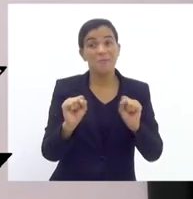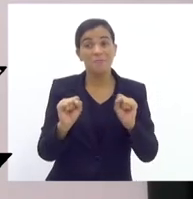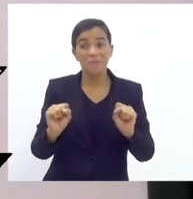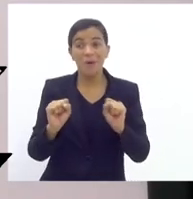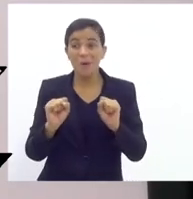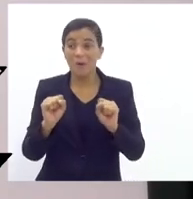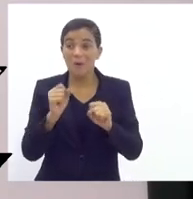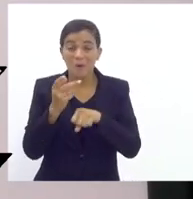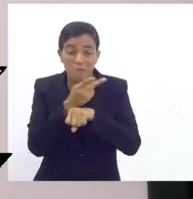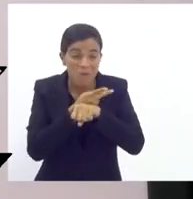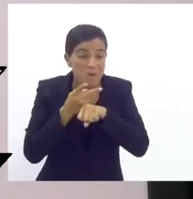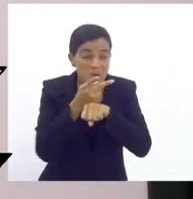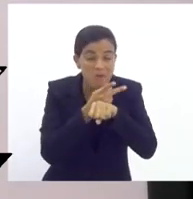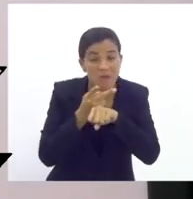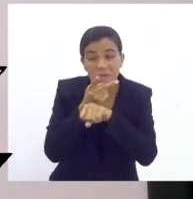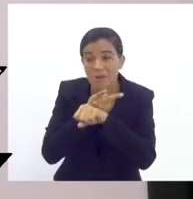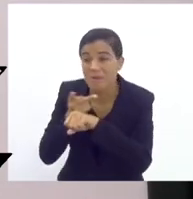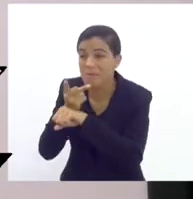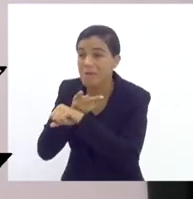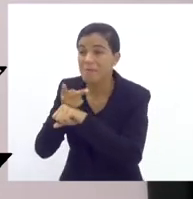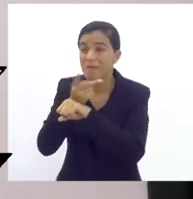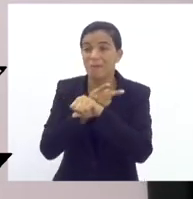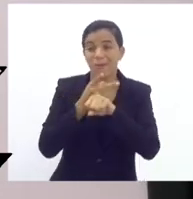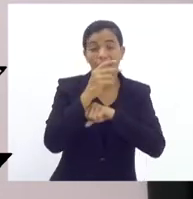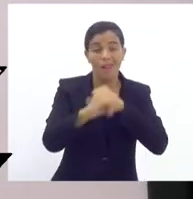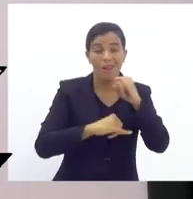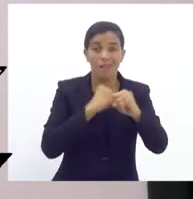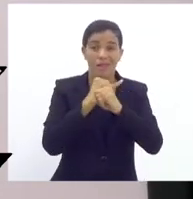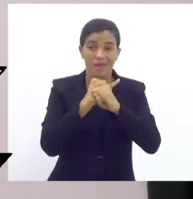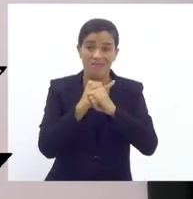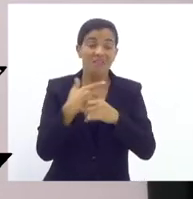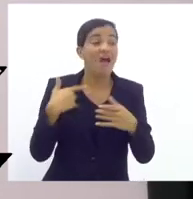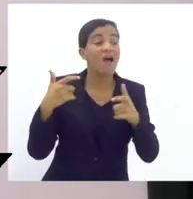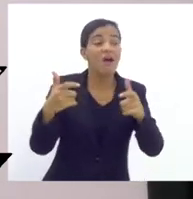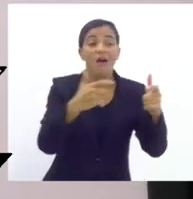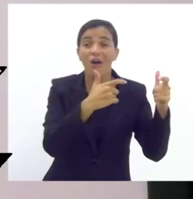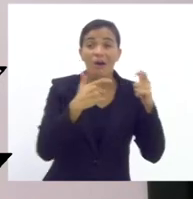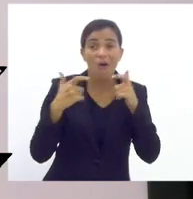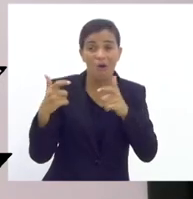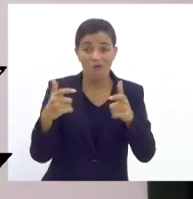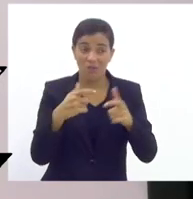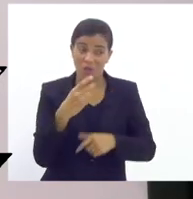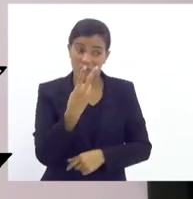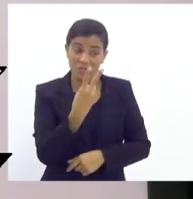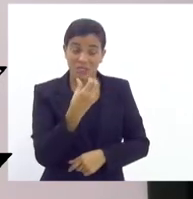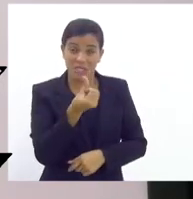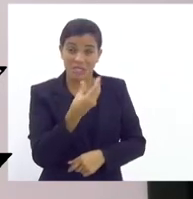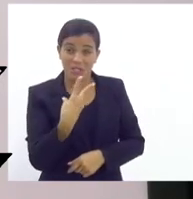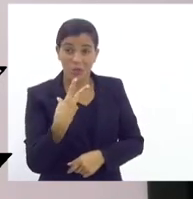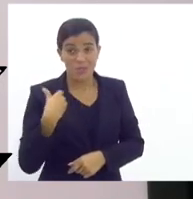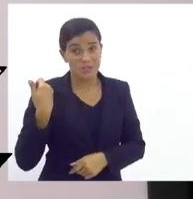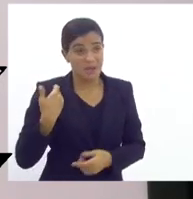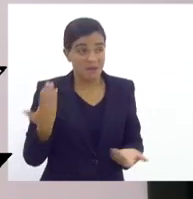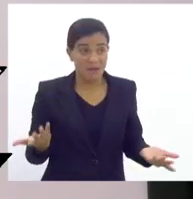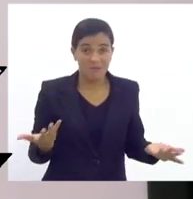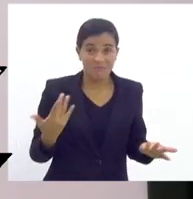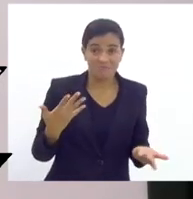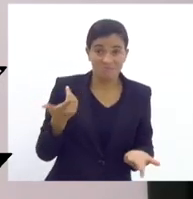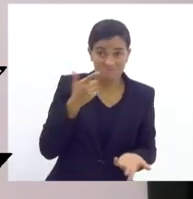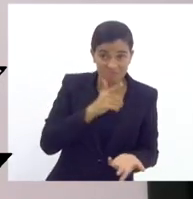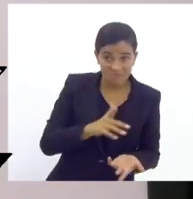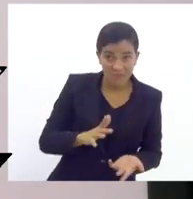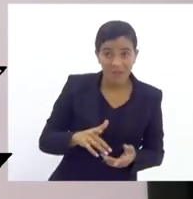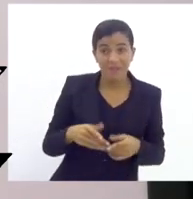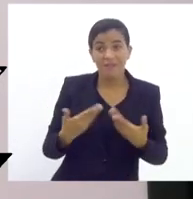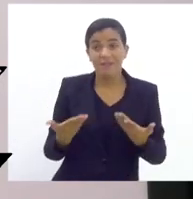bocado de emprego emprego por internet e eu farol desse porque tem uns 62 anos então